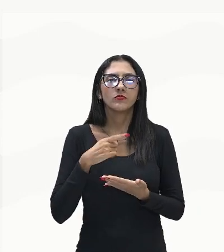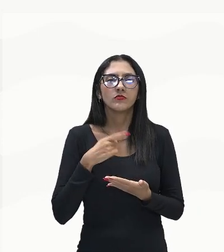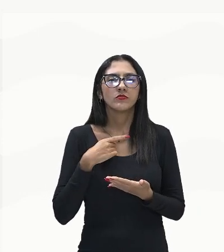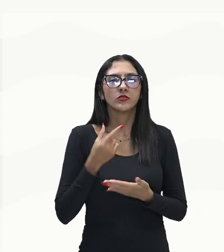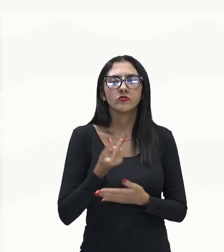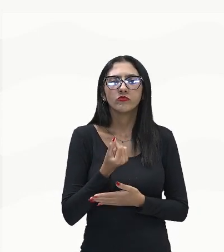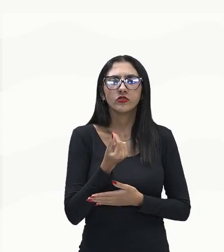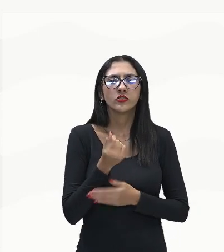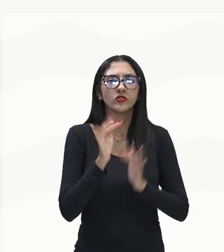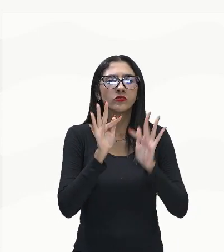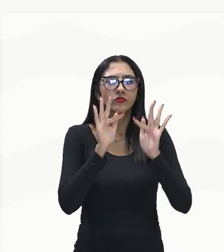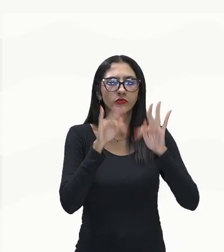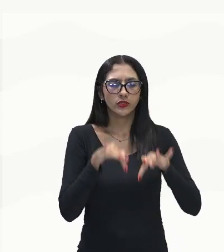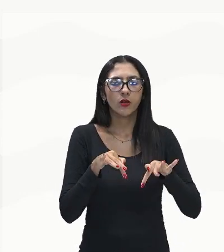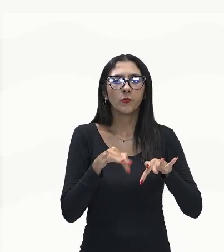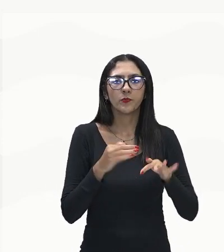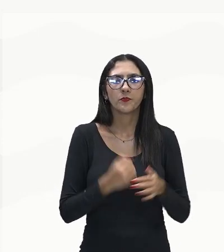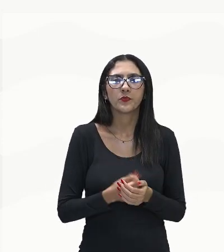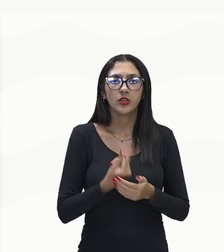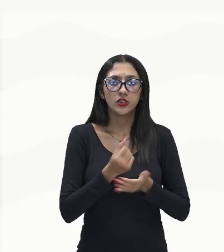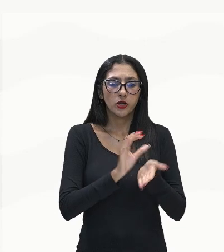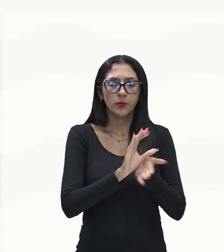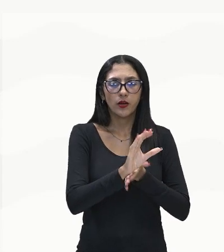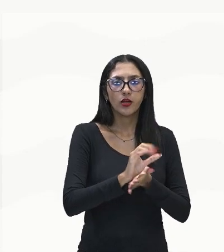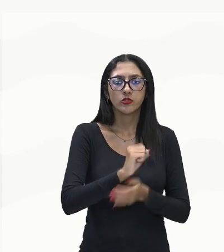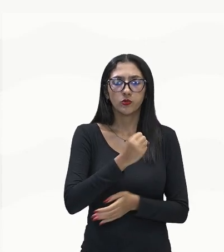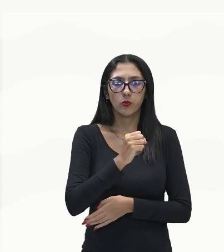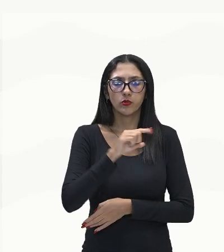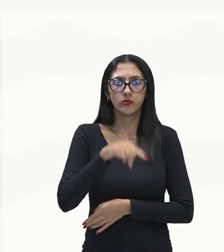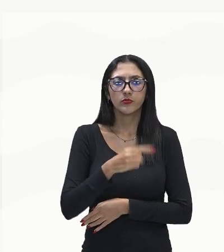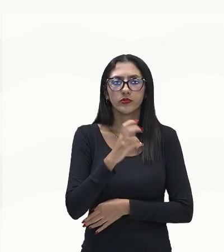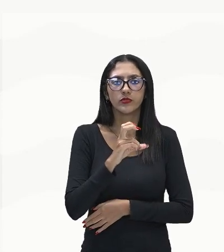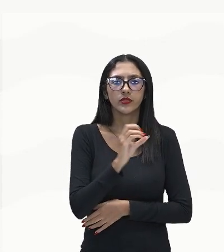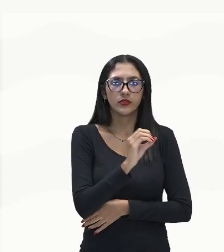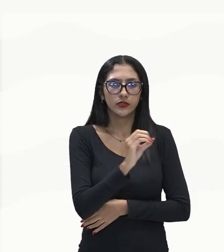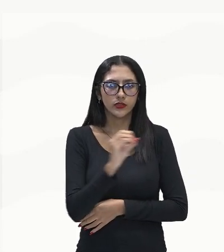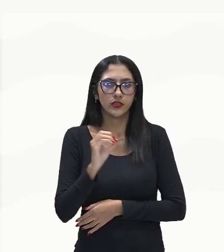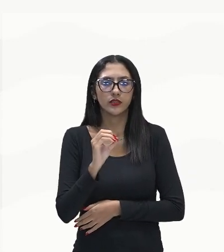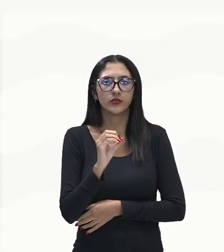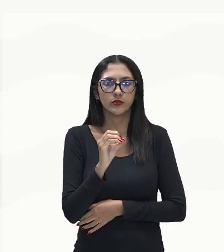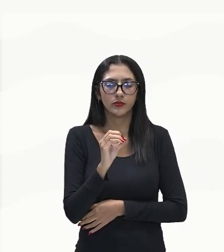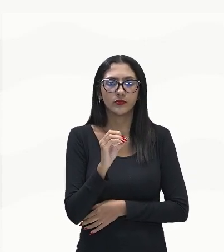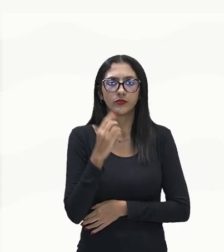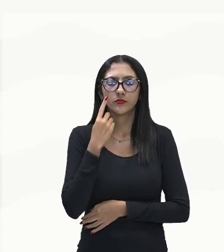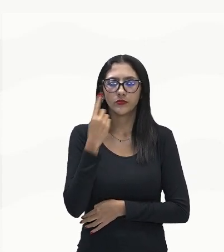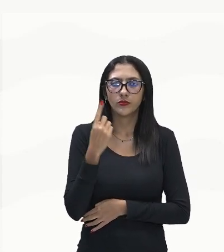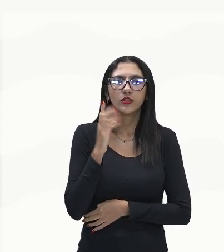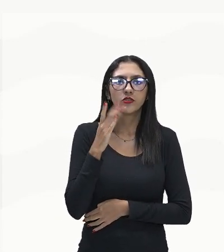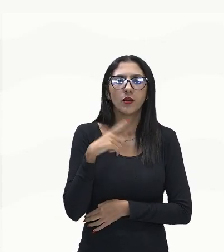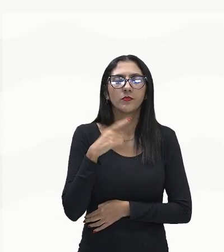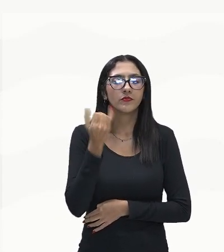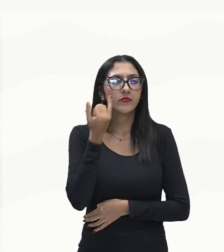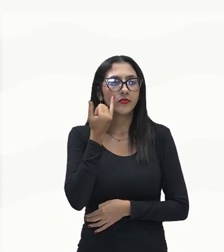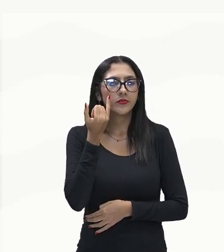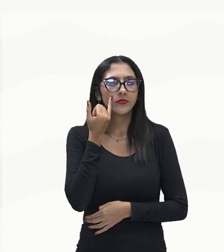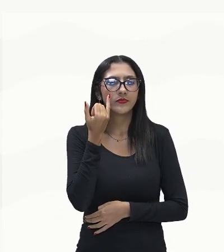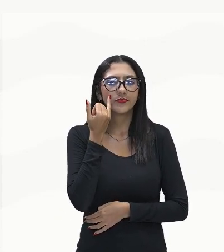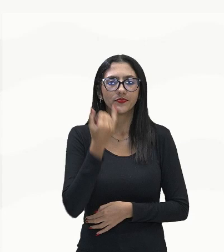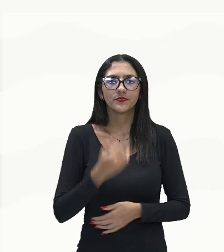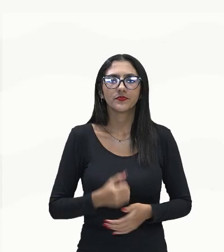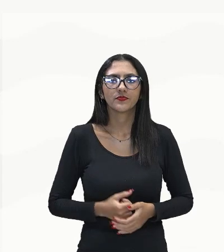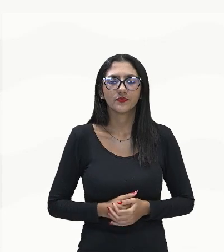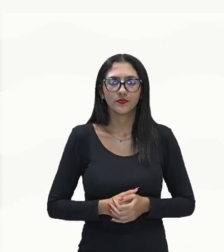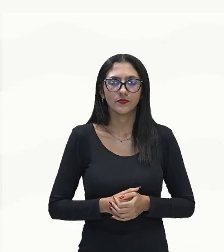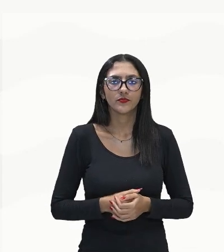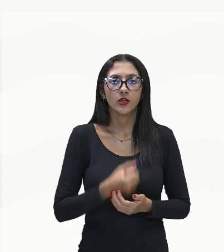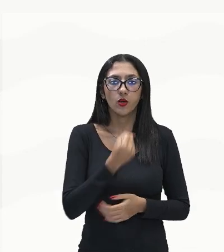um capital de R$ 8.500? Então, vamos aqui já marcar as nossas informações, né? Um capital